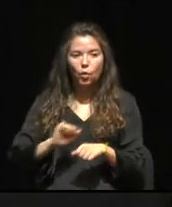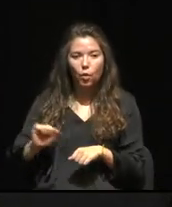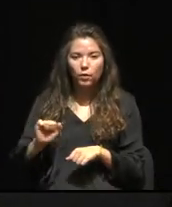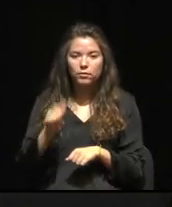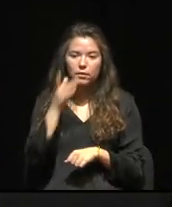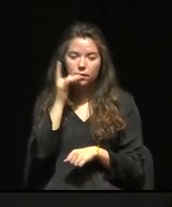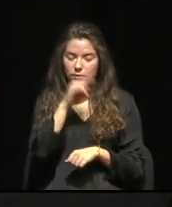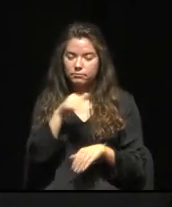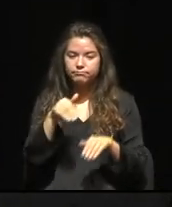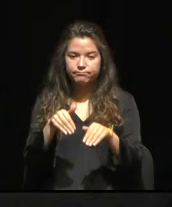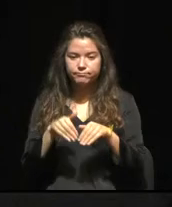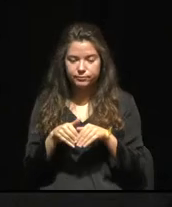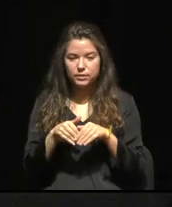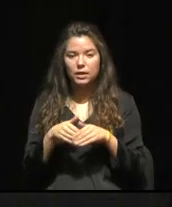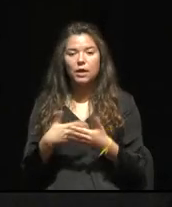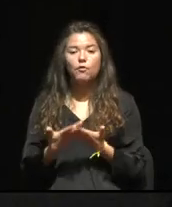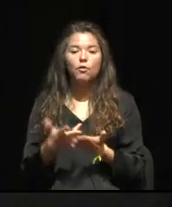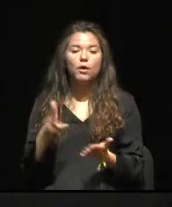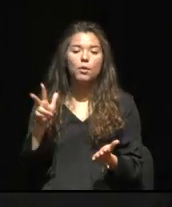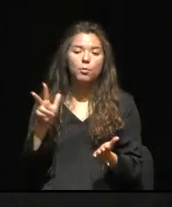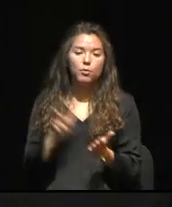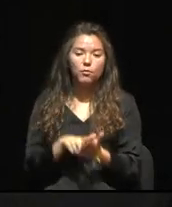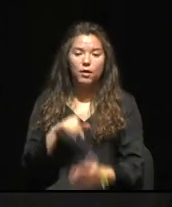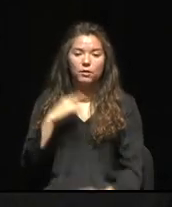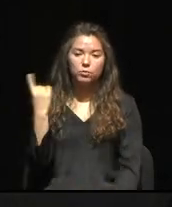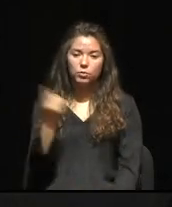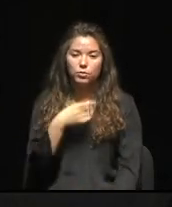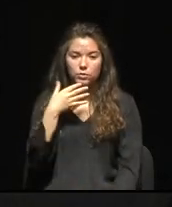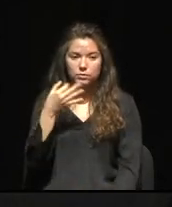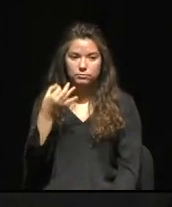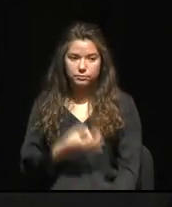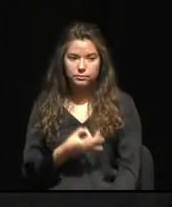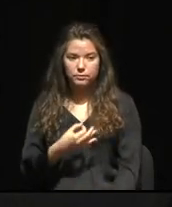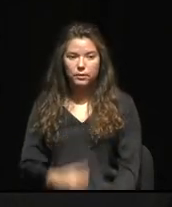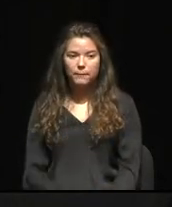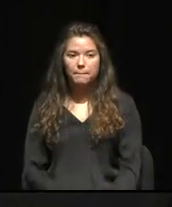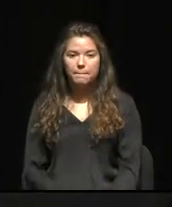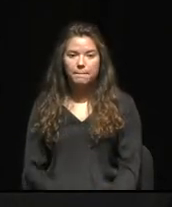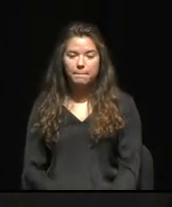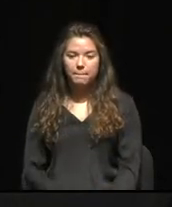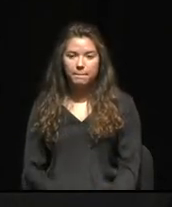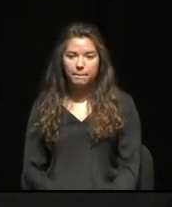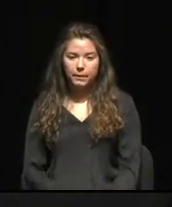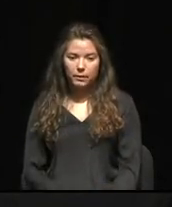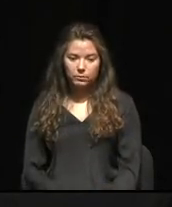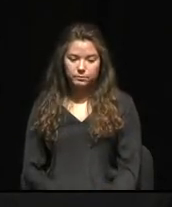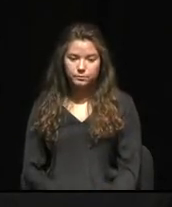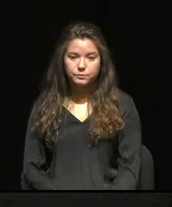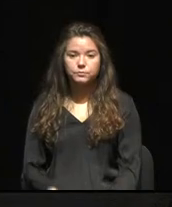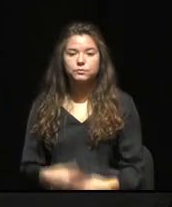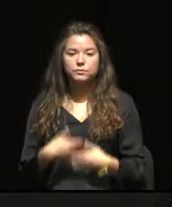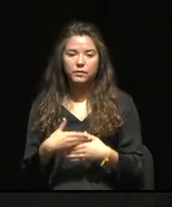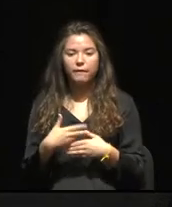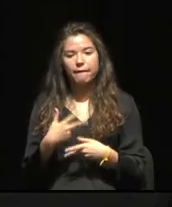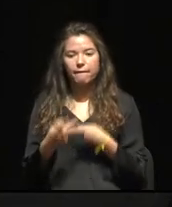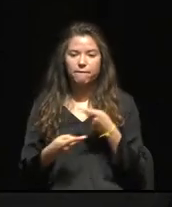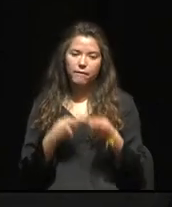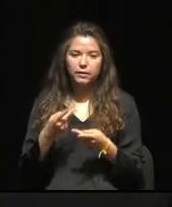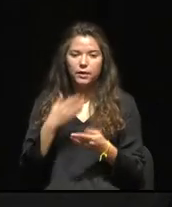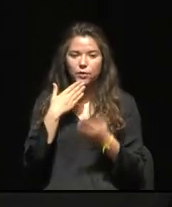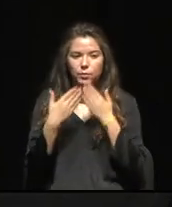abstém foi também aprovada por unanimidade vamos apreciar a petição